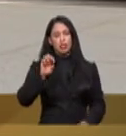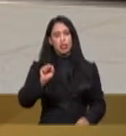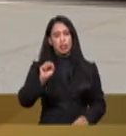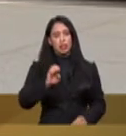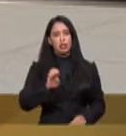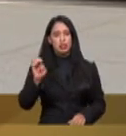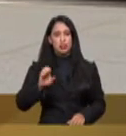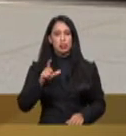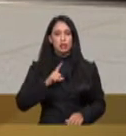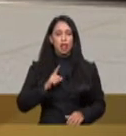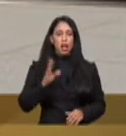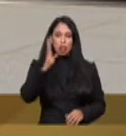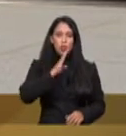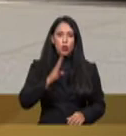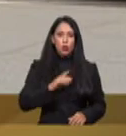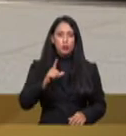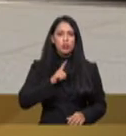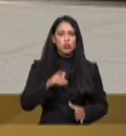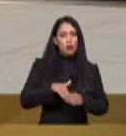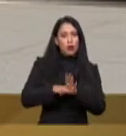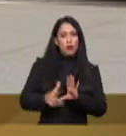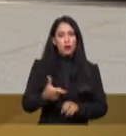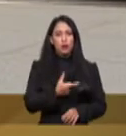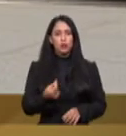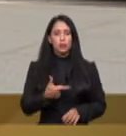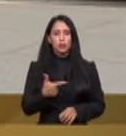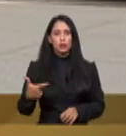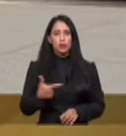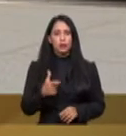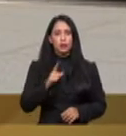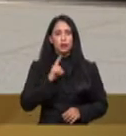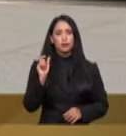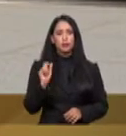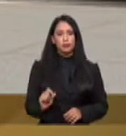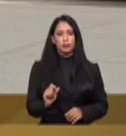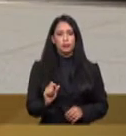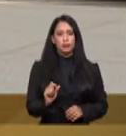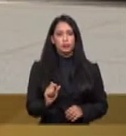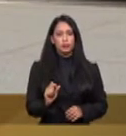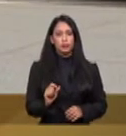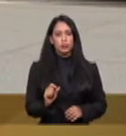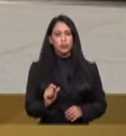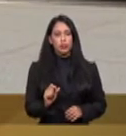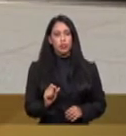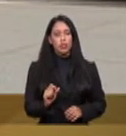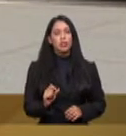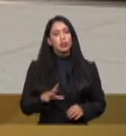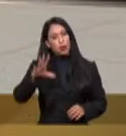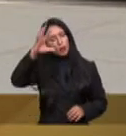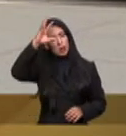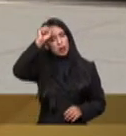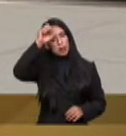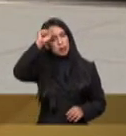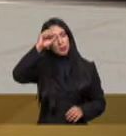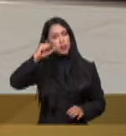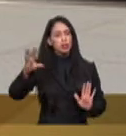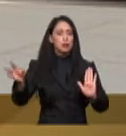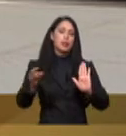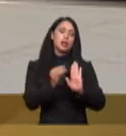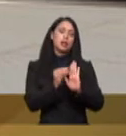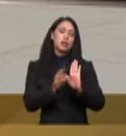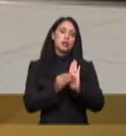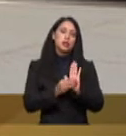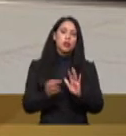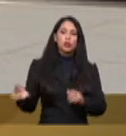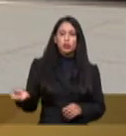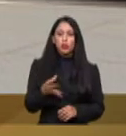para cá, o Brasil promoveu uma eleição geral em 2018 e eleições municipais em 2020, com vários aprendizados sobre a aplicação prática